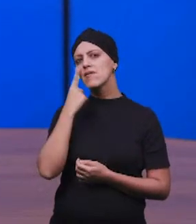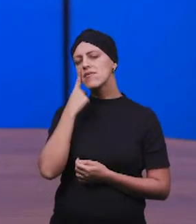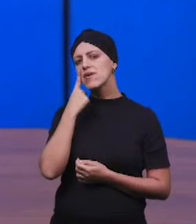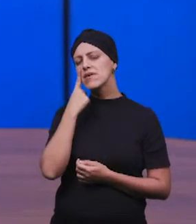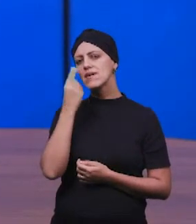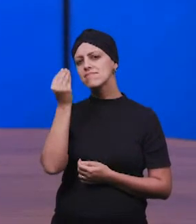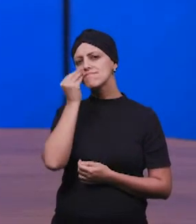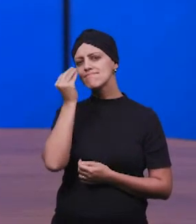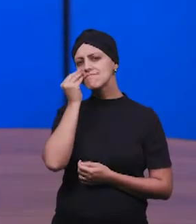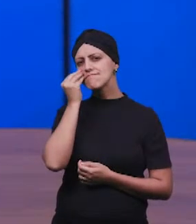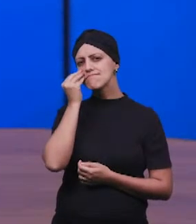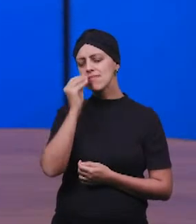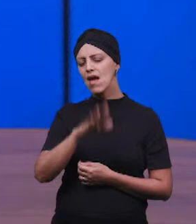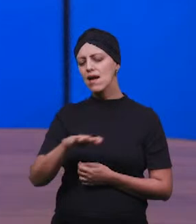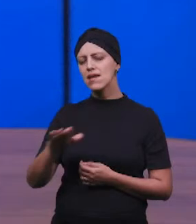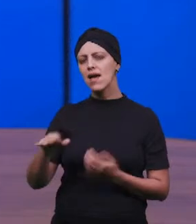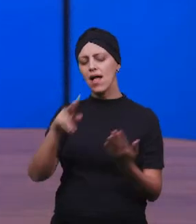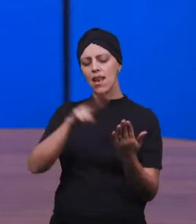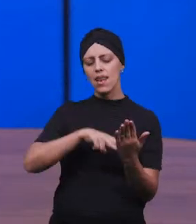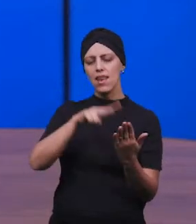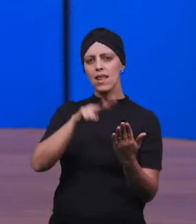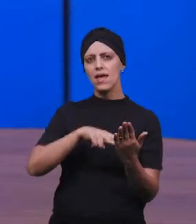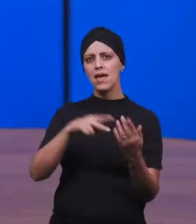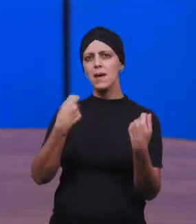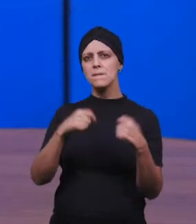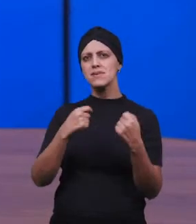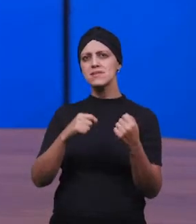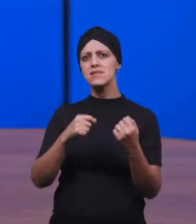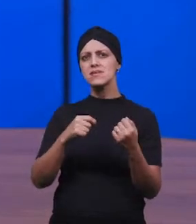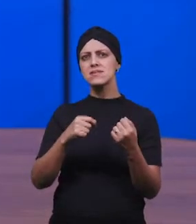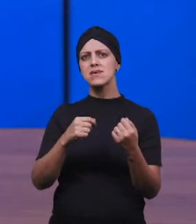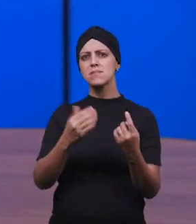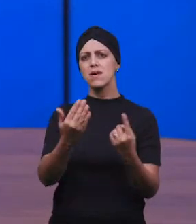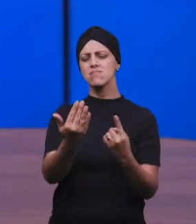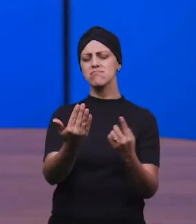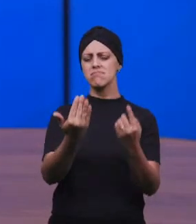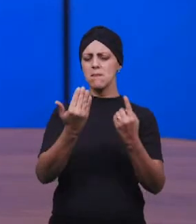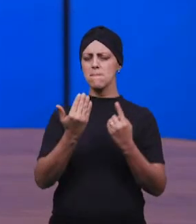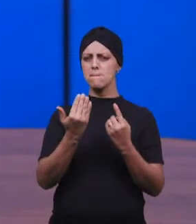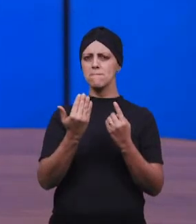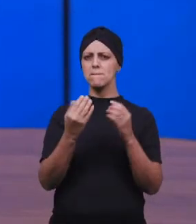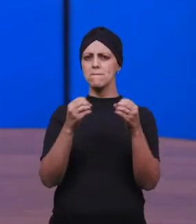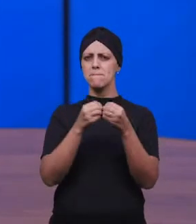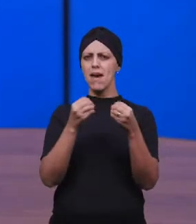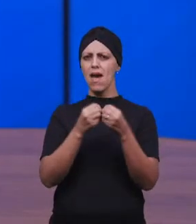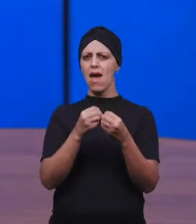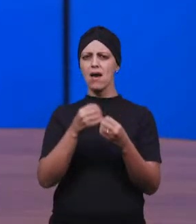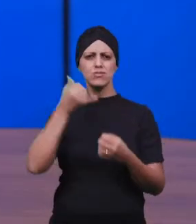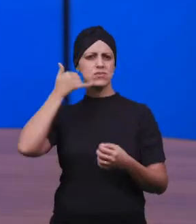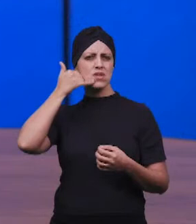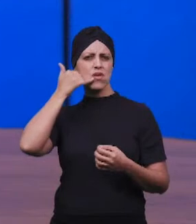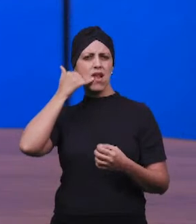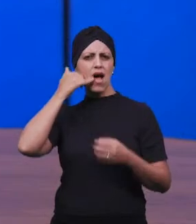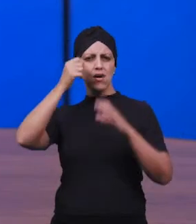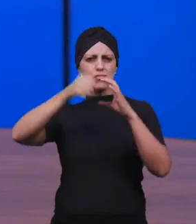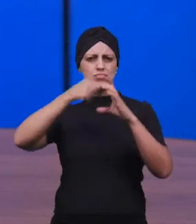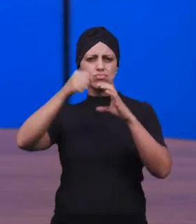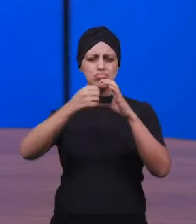a criança ou intermediário ou adolescente que lê o texto, se ele puder vir mais próximo do celular ou da câmera